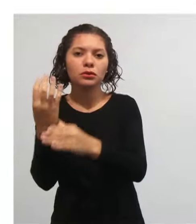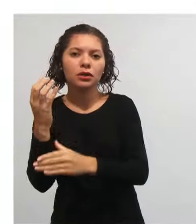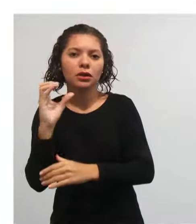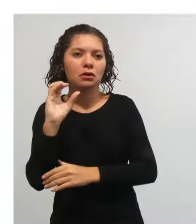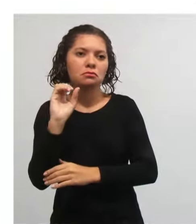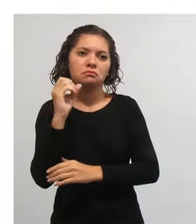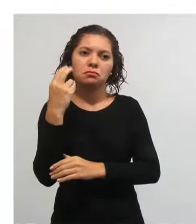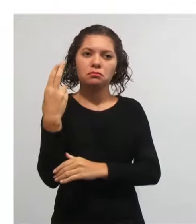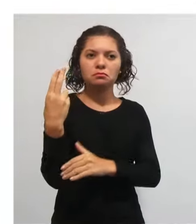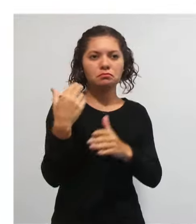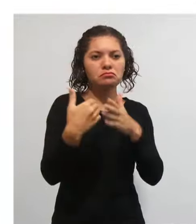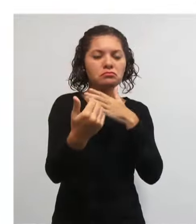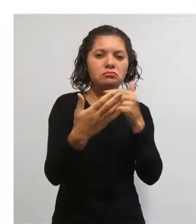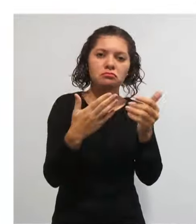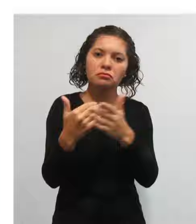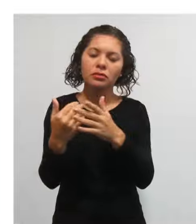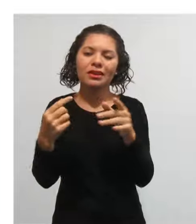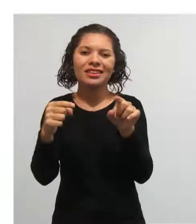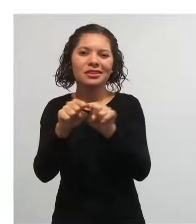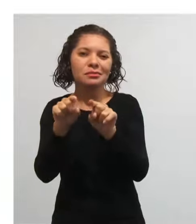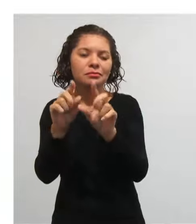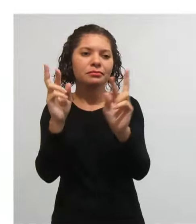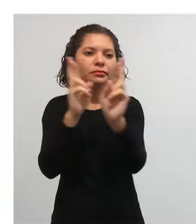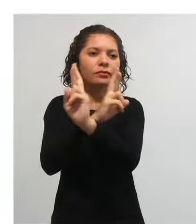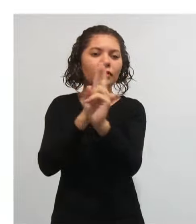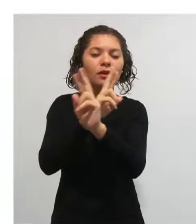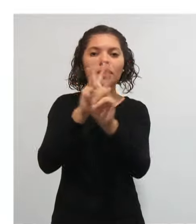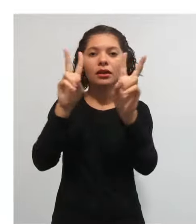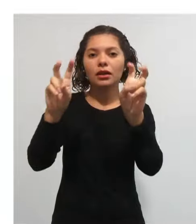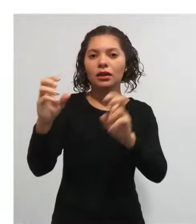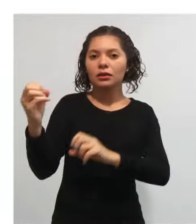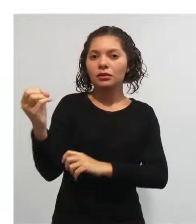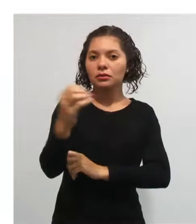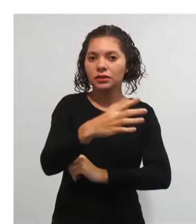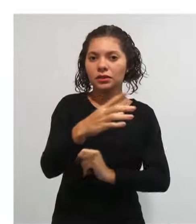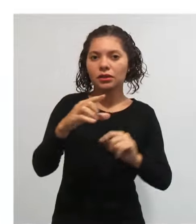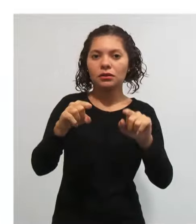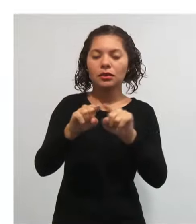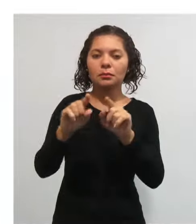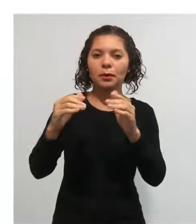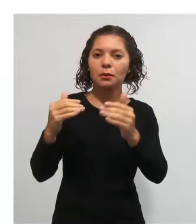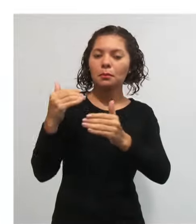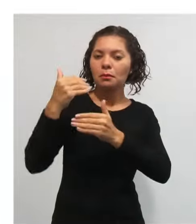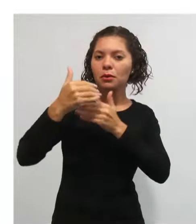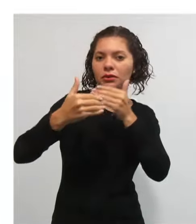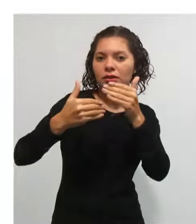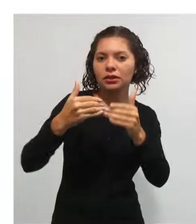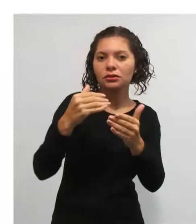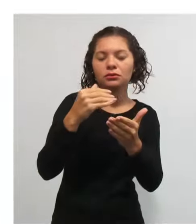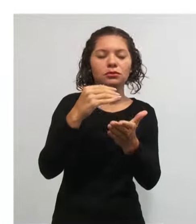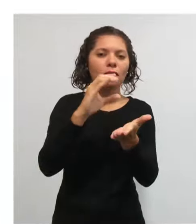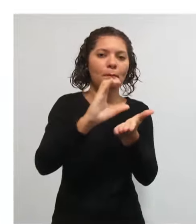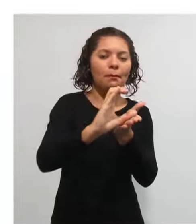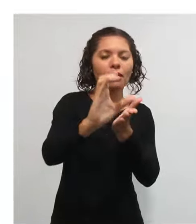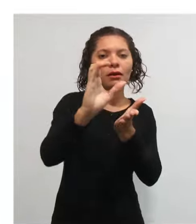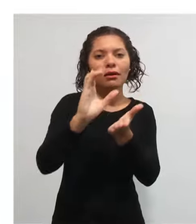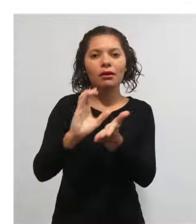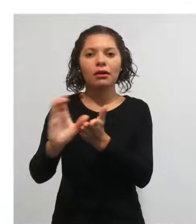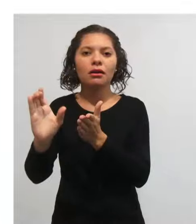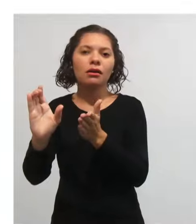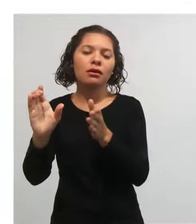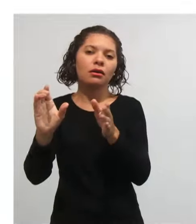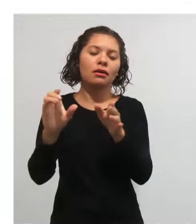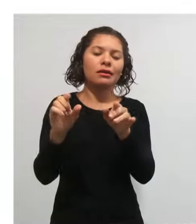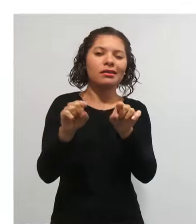produtivos também fazem parte aí da Inovação além dos processos de distribuição processo de